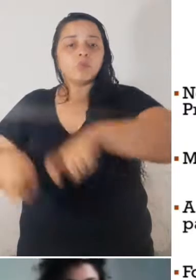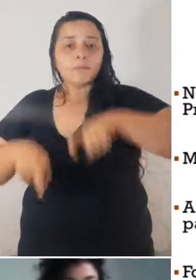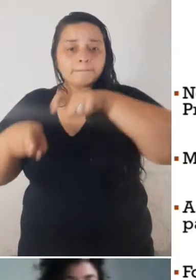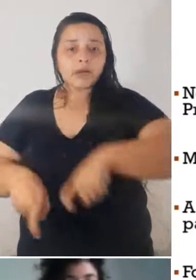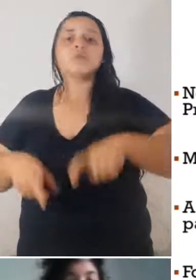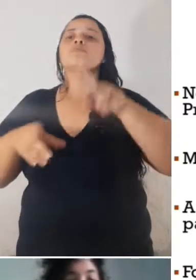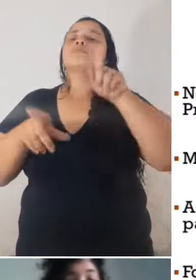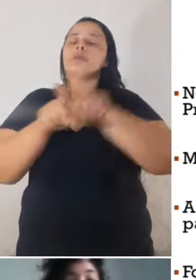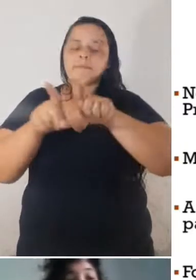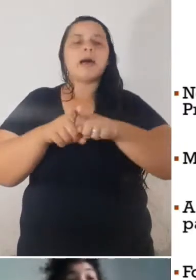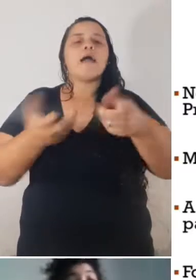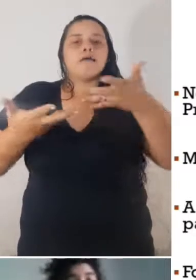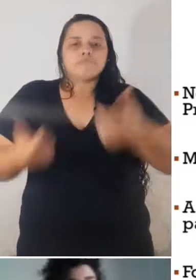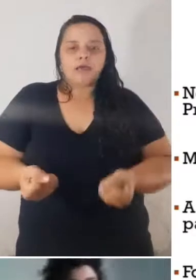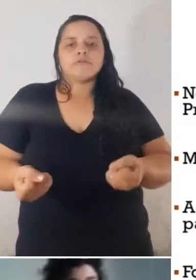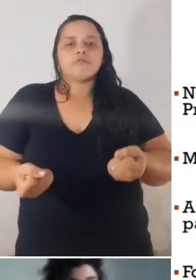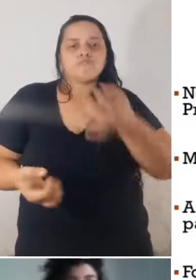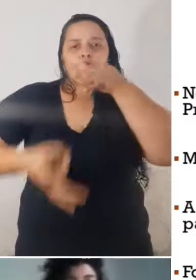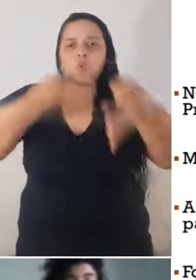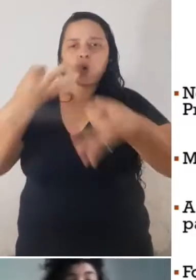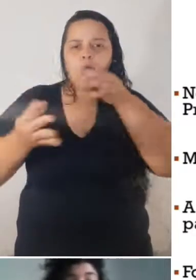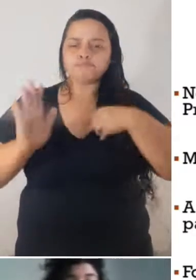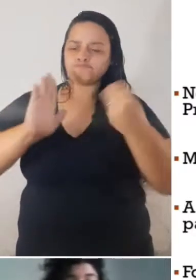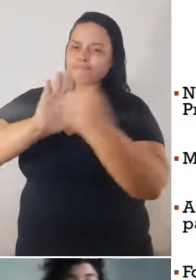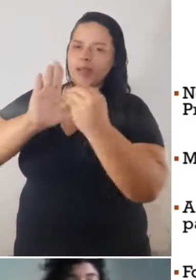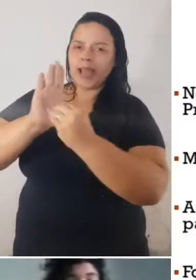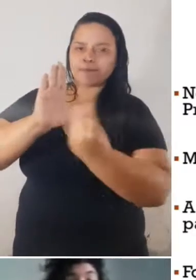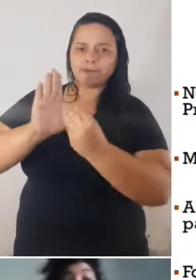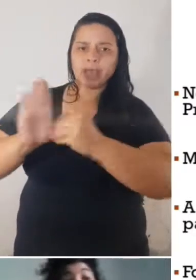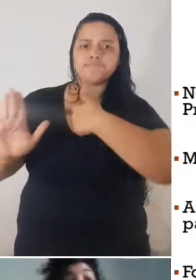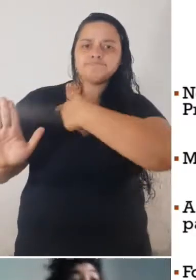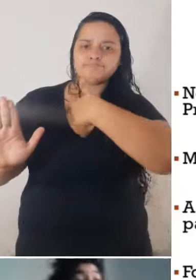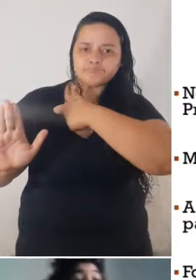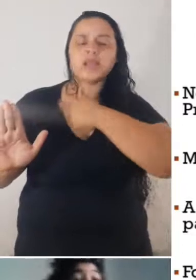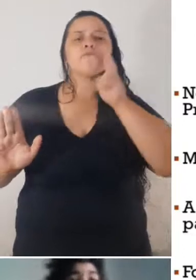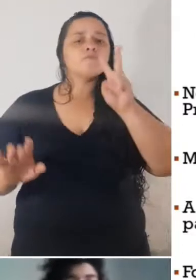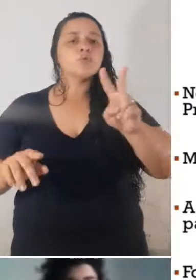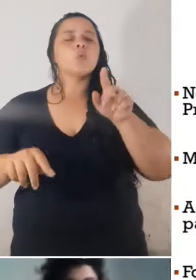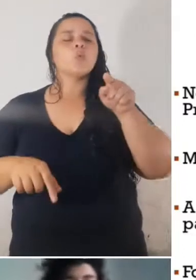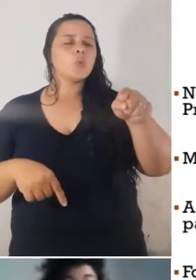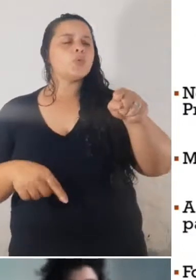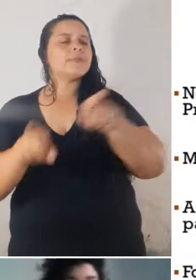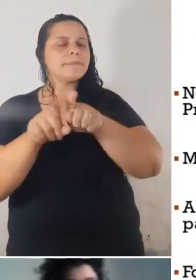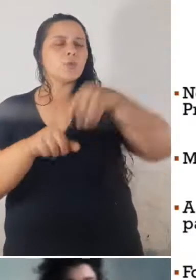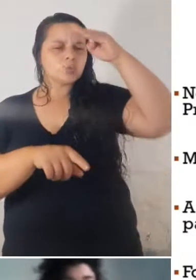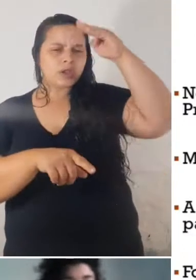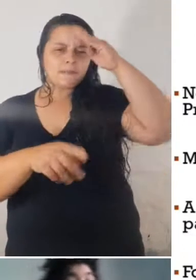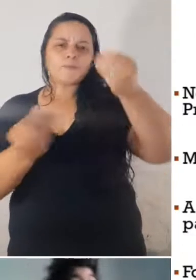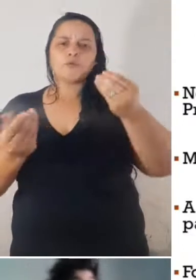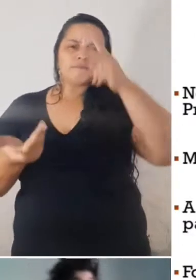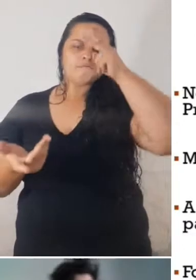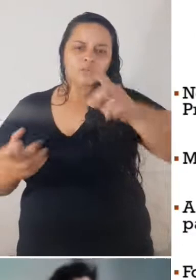oligárquico. Mesmo perdendo as eleições, já que a gente está falando de um contexto que o coronelismo tem muita força e